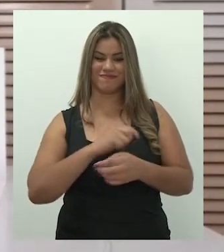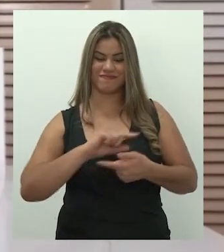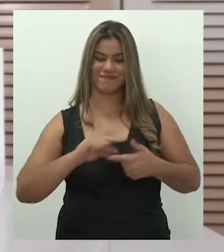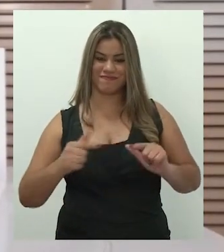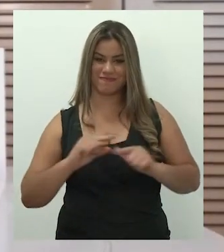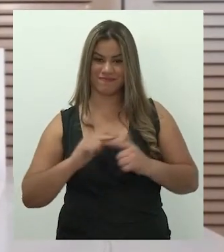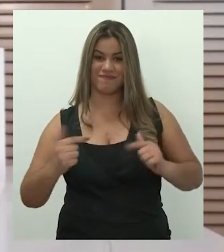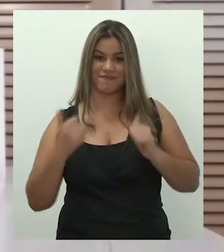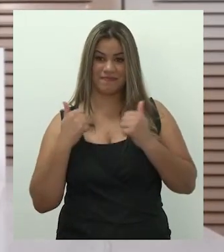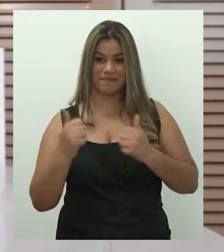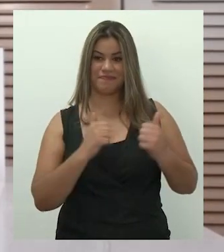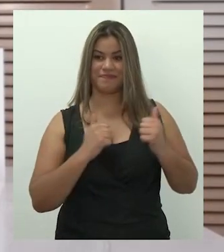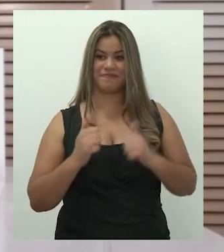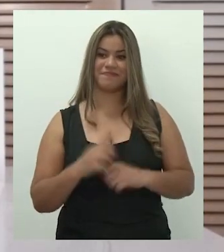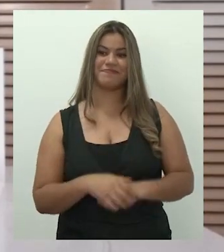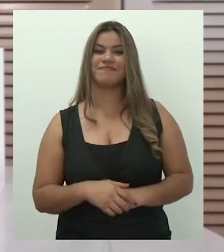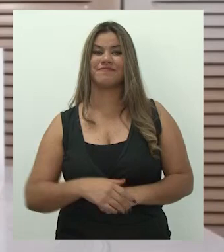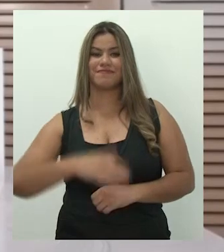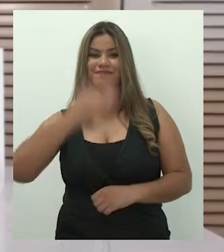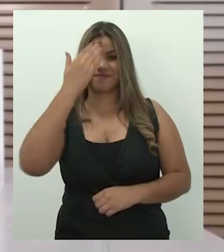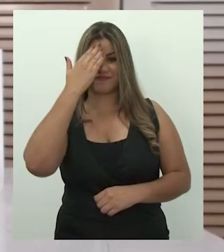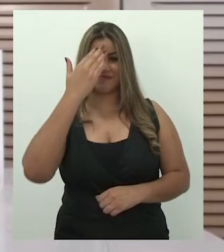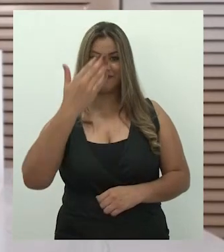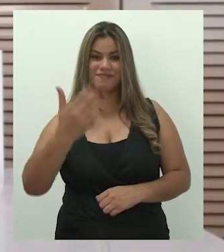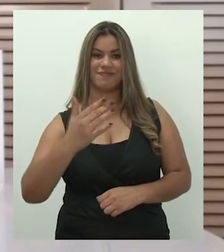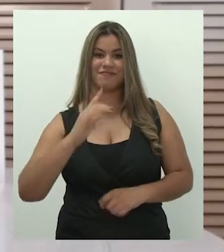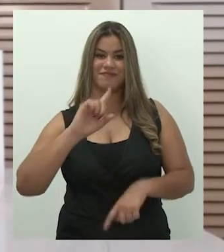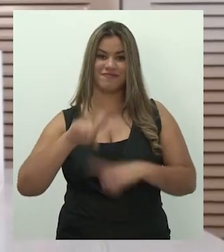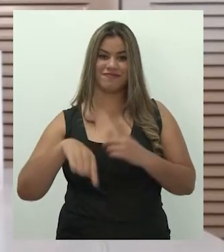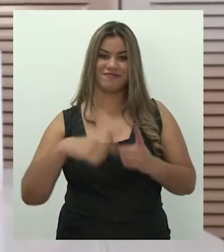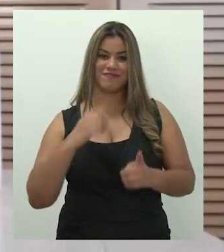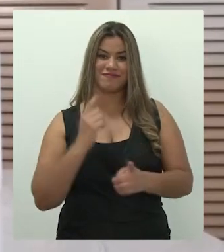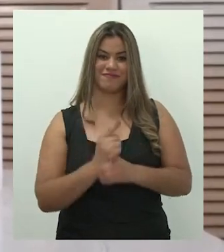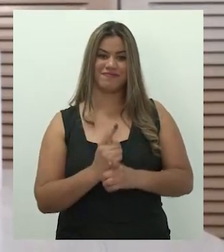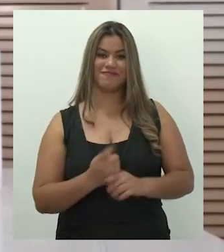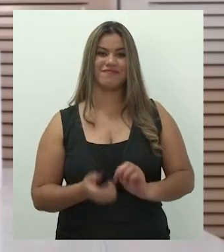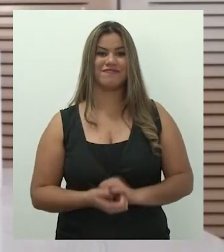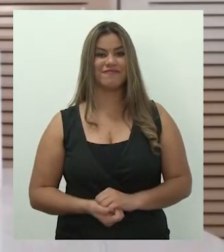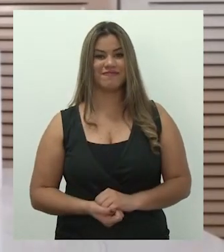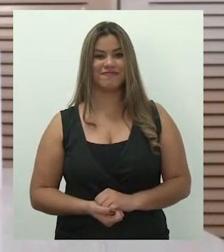geométricas. Muito obrigada e até a próxima TPC.